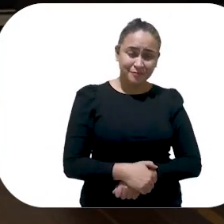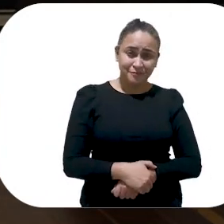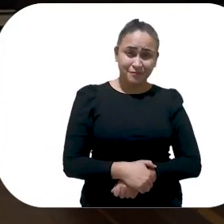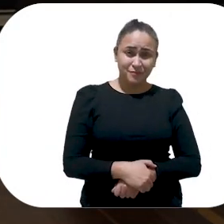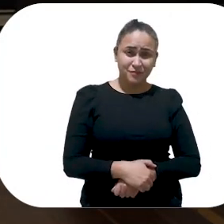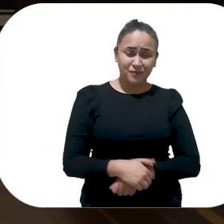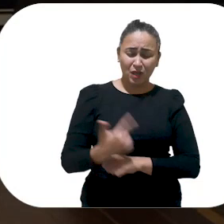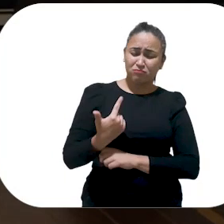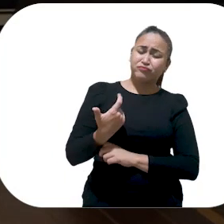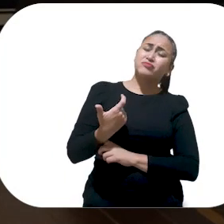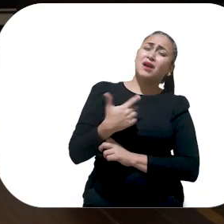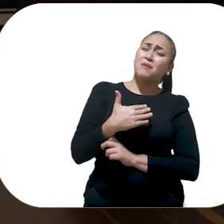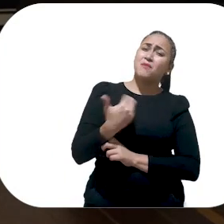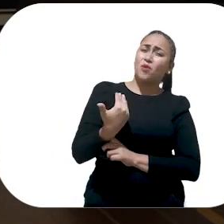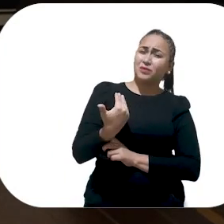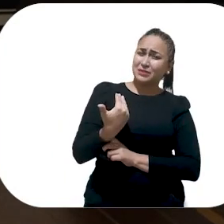Tiro da morte.